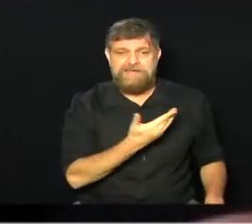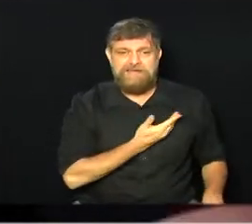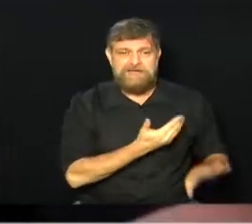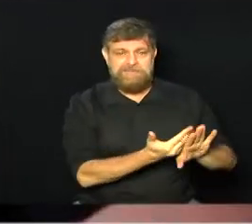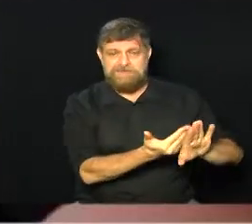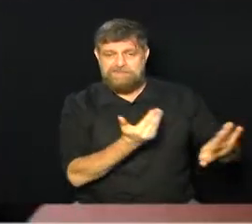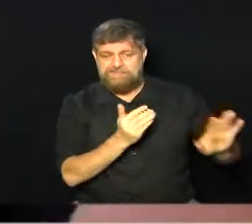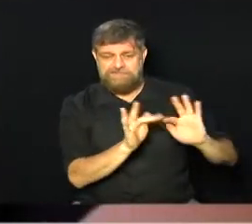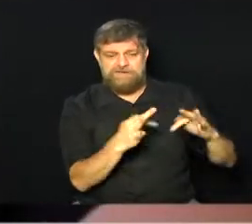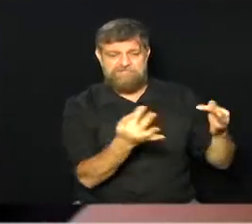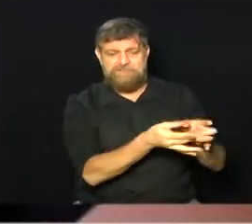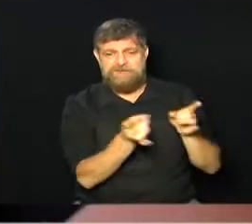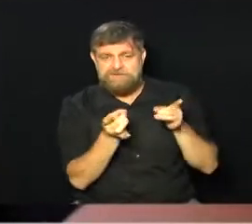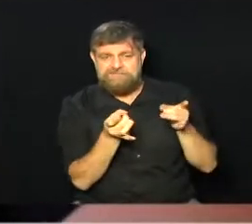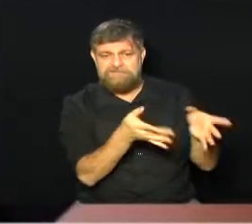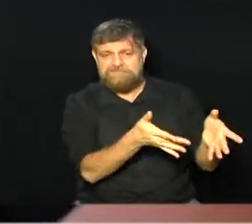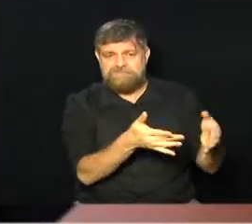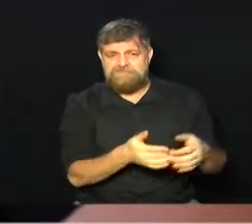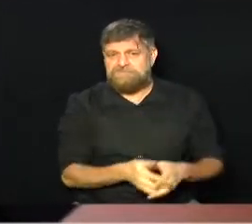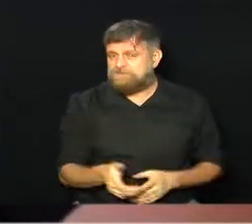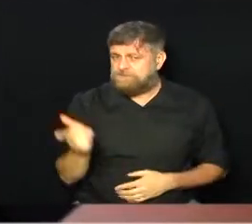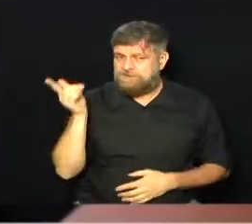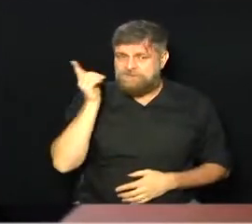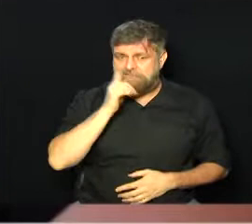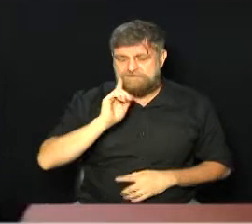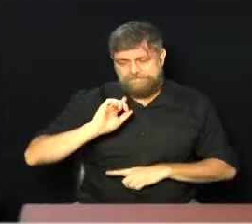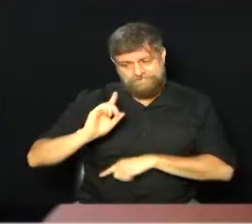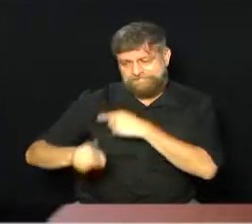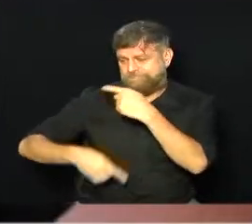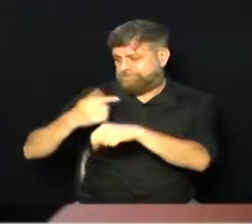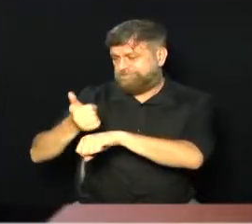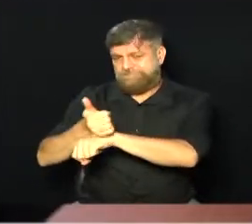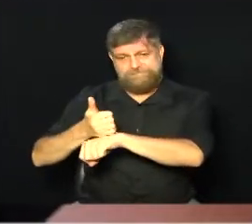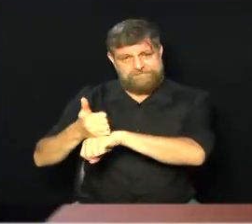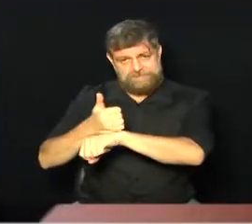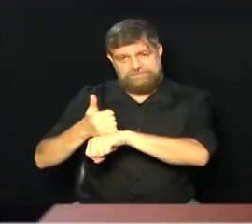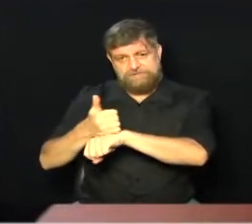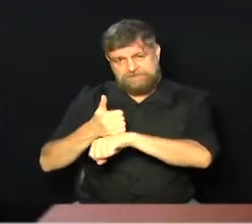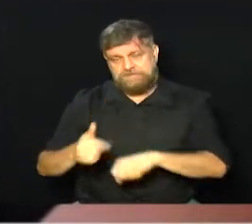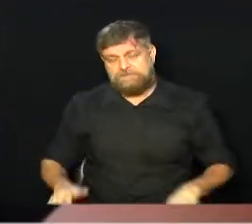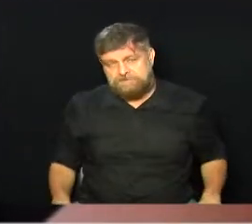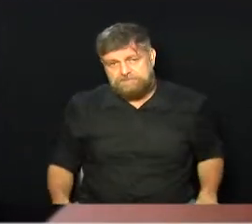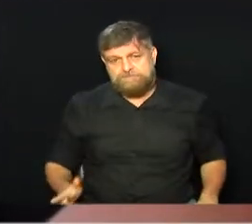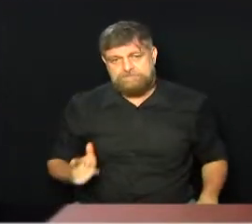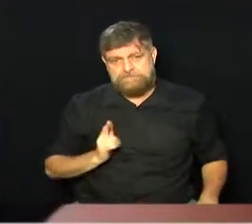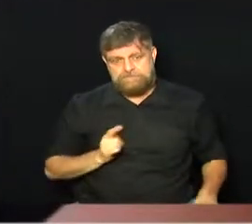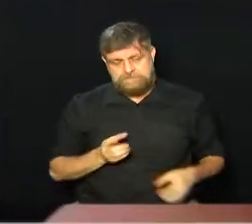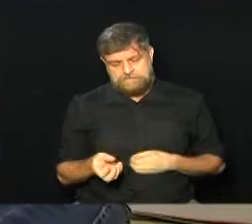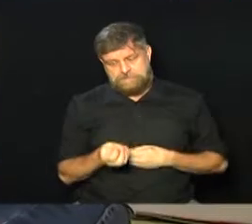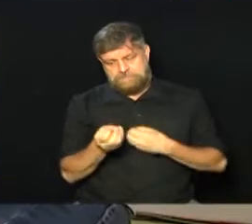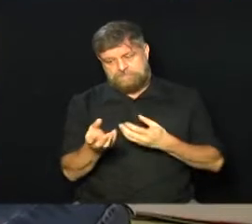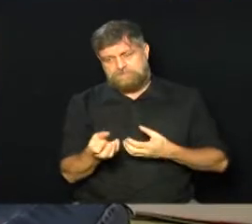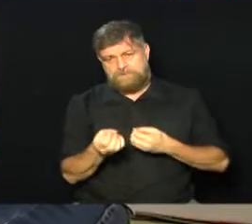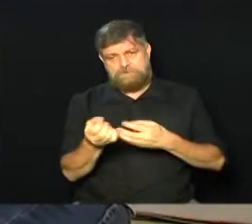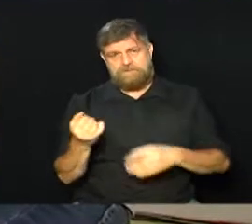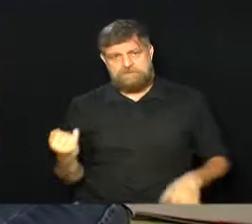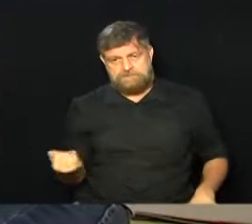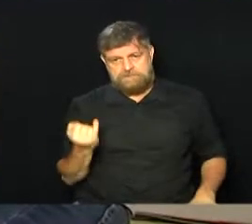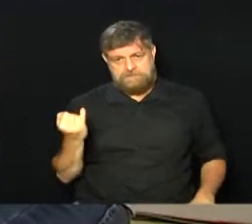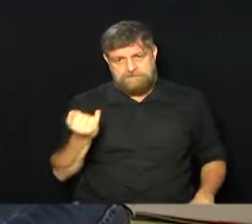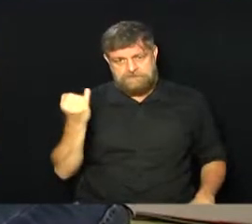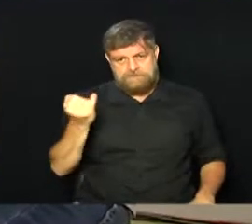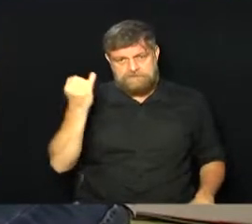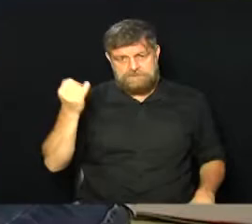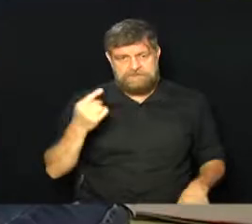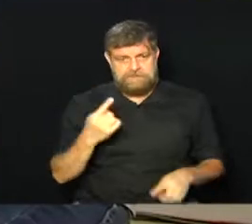família, e às vezes não conseguir virar um jogador profissional ainda por cima. Esse é um relato importante até para quem está nos acompanhando, né,